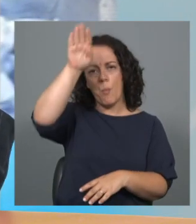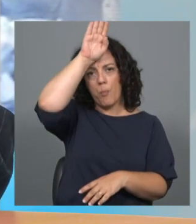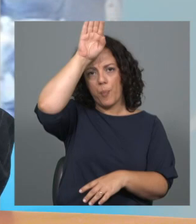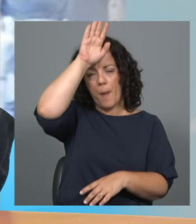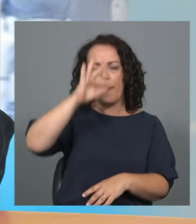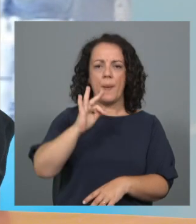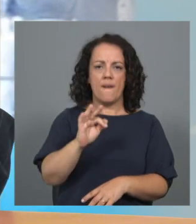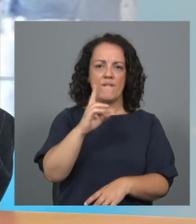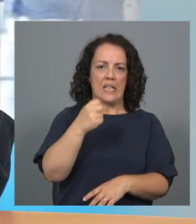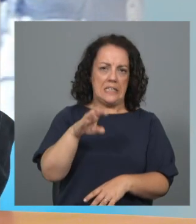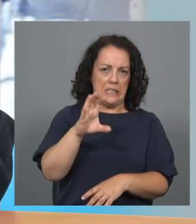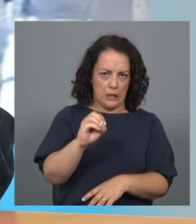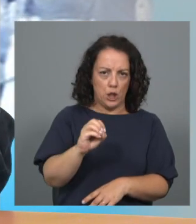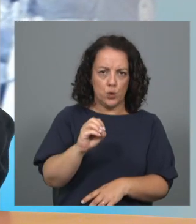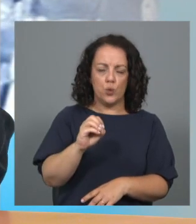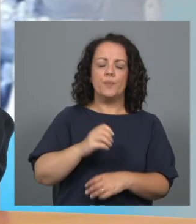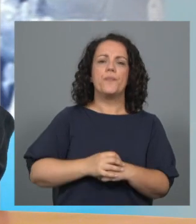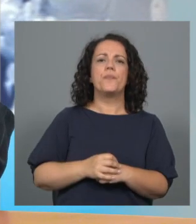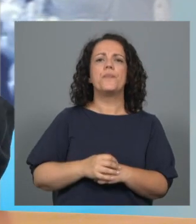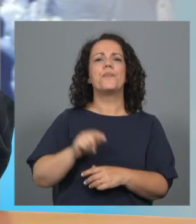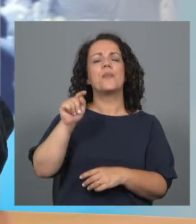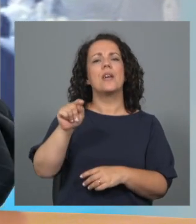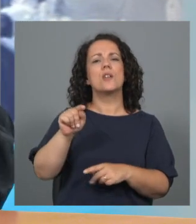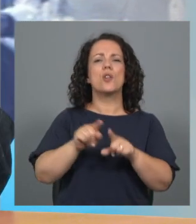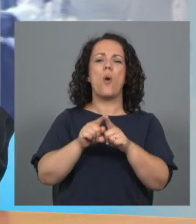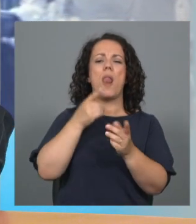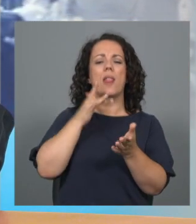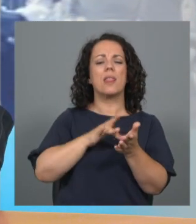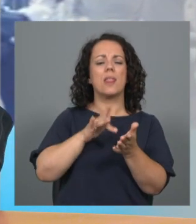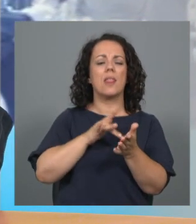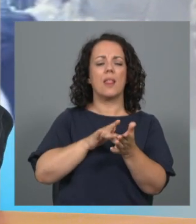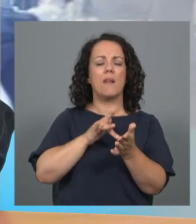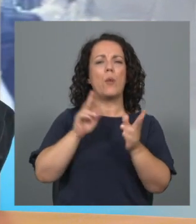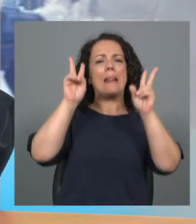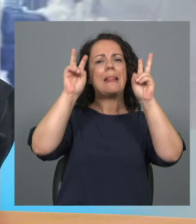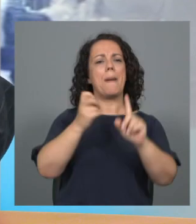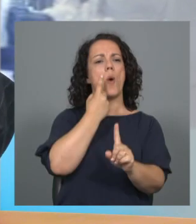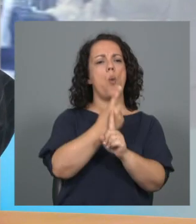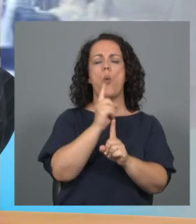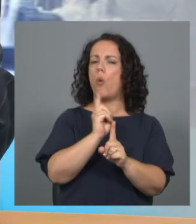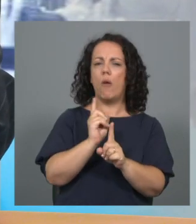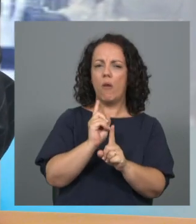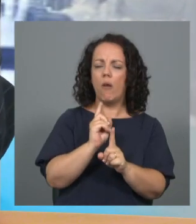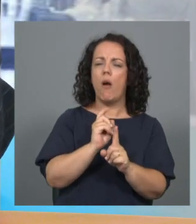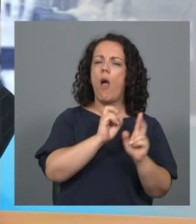reúne, não é propriamente um livro que analisa um tema, mas é um livro que reúne muitos